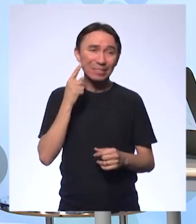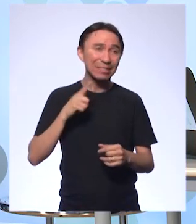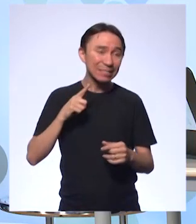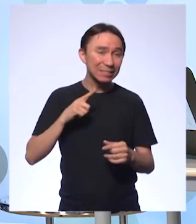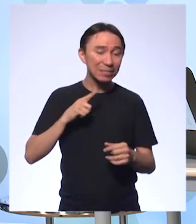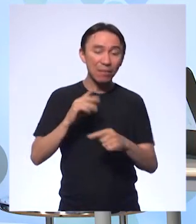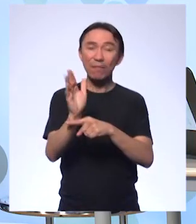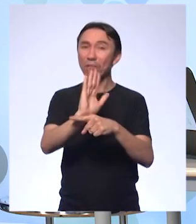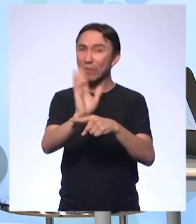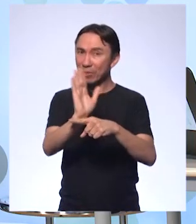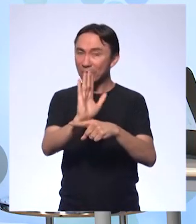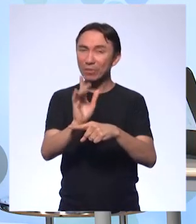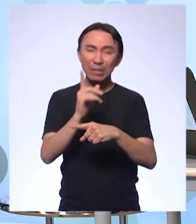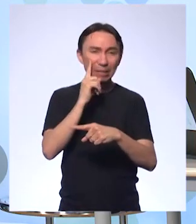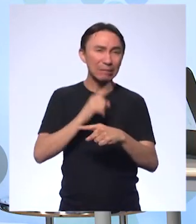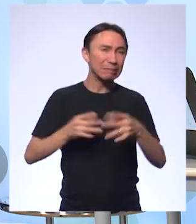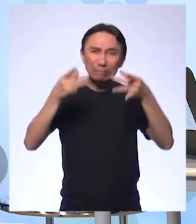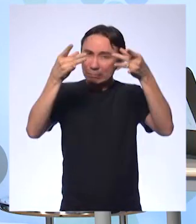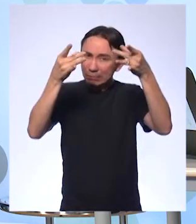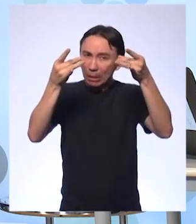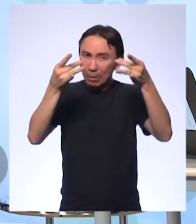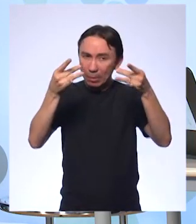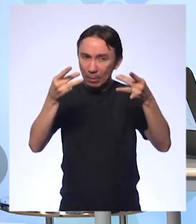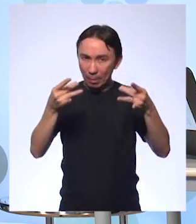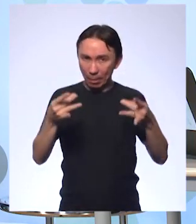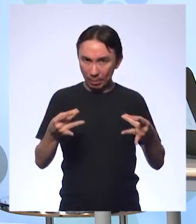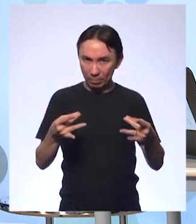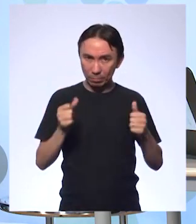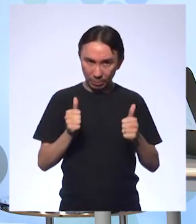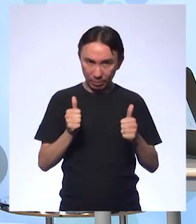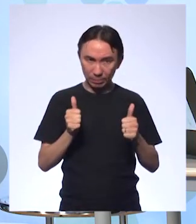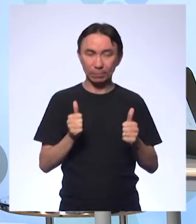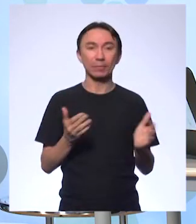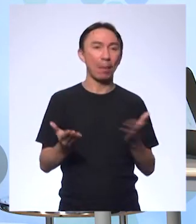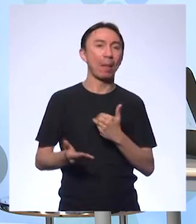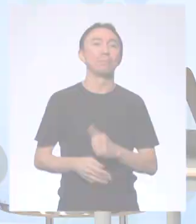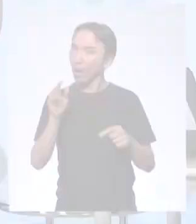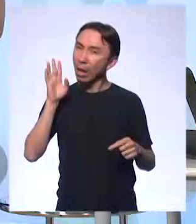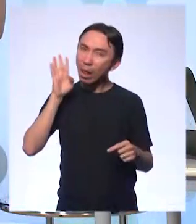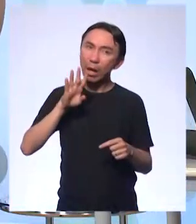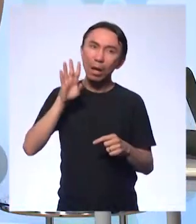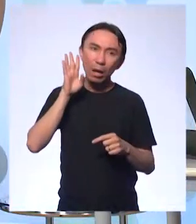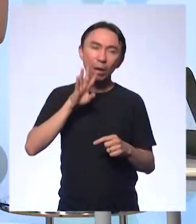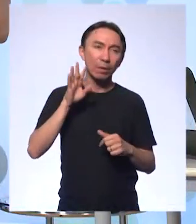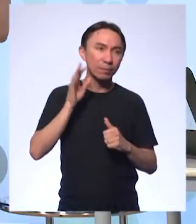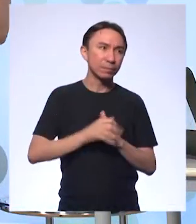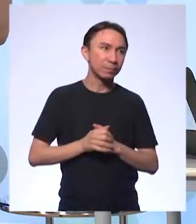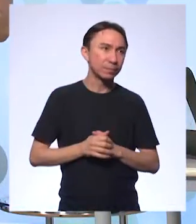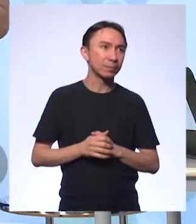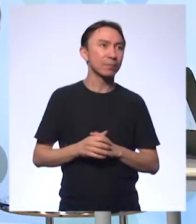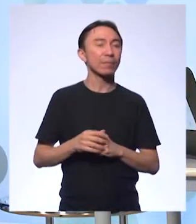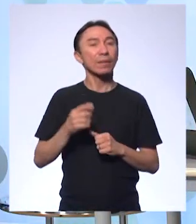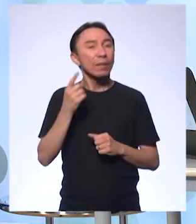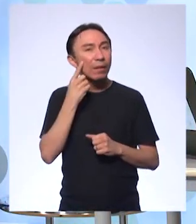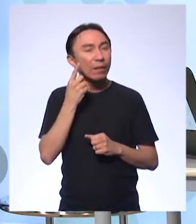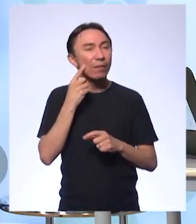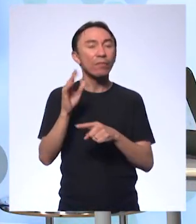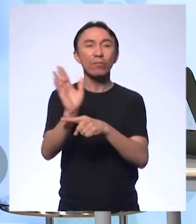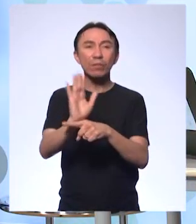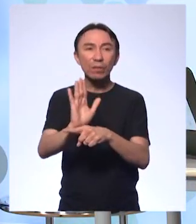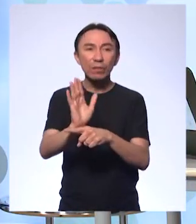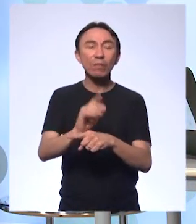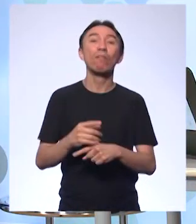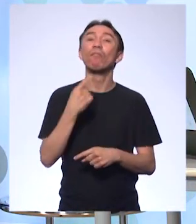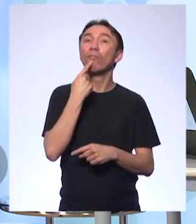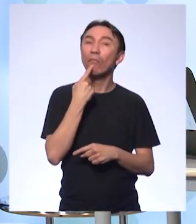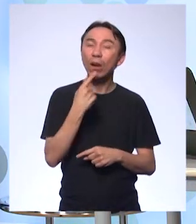nesse vídeo, que a gente vai detalhar ele um pouquinho mais, perfeito? Vamos lá? Então, esse vídeo, ele vai falar sobre o quê, né? E o